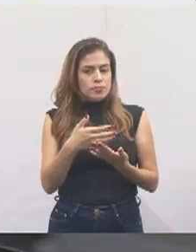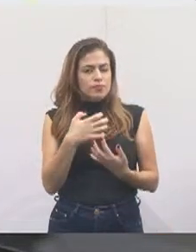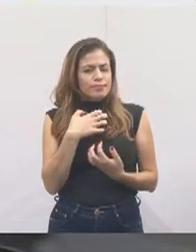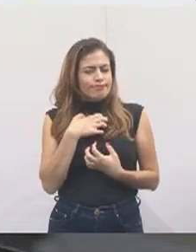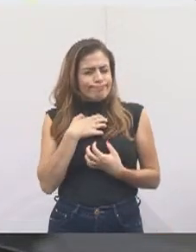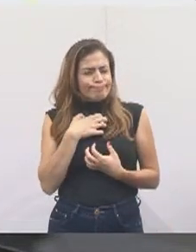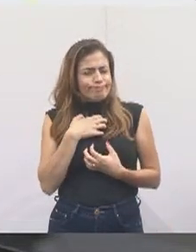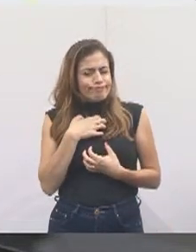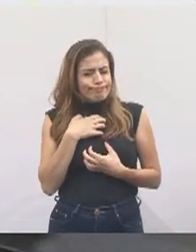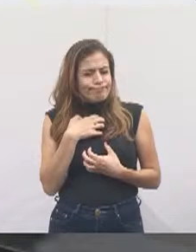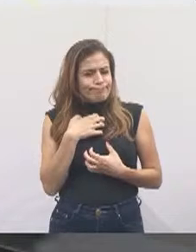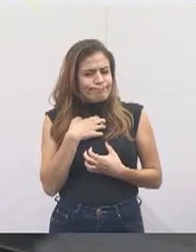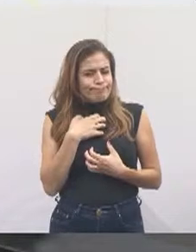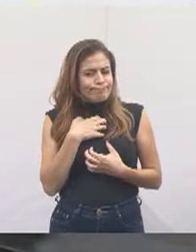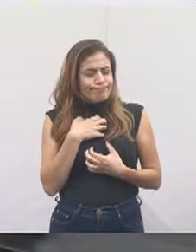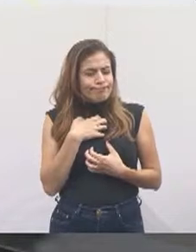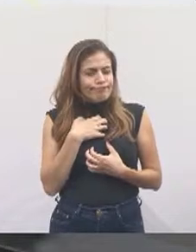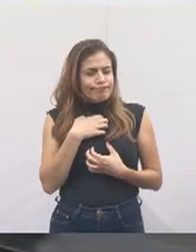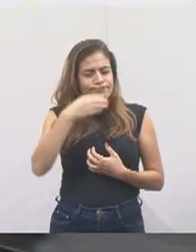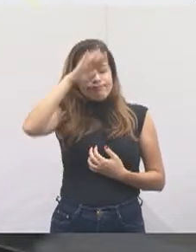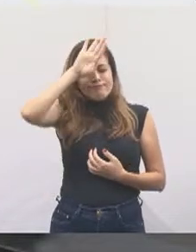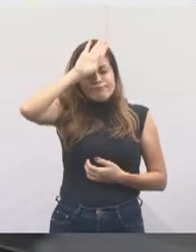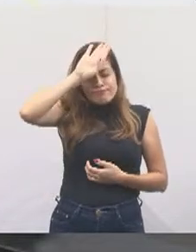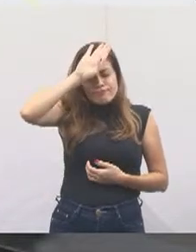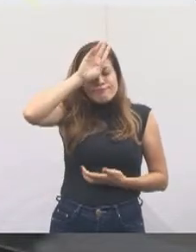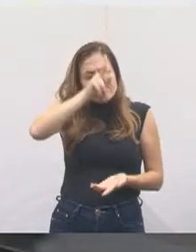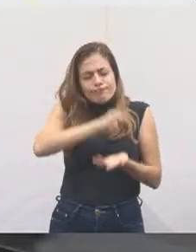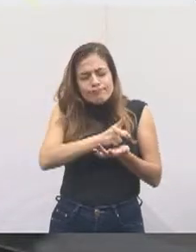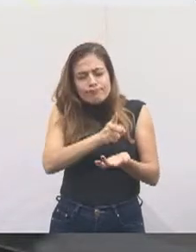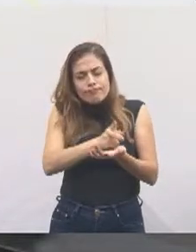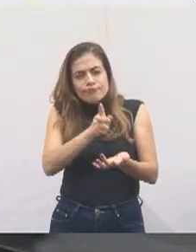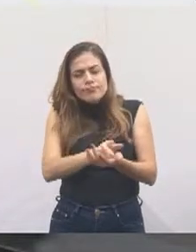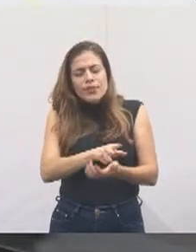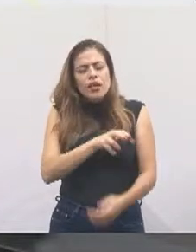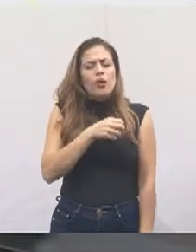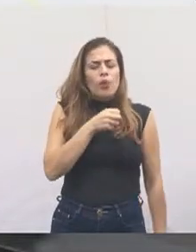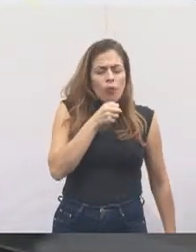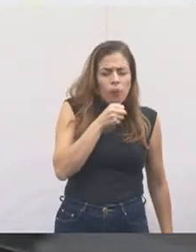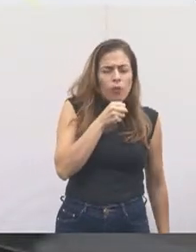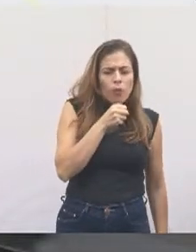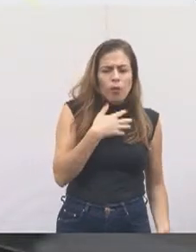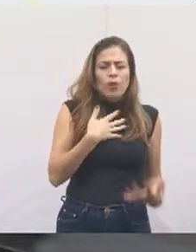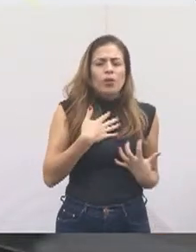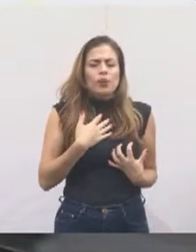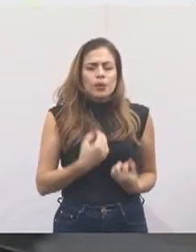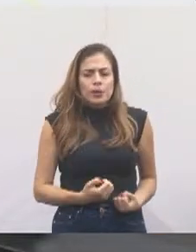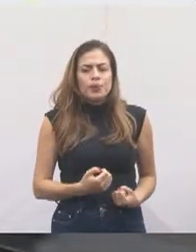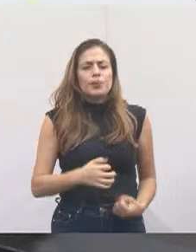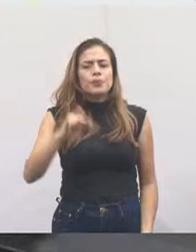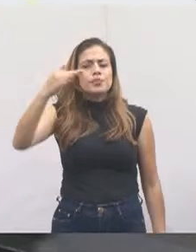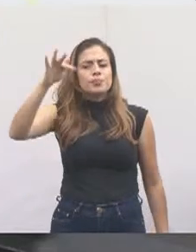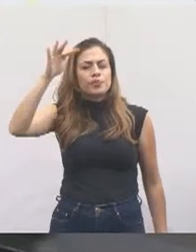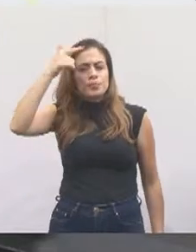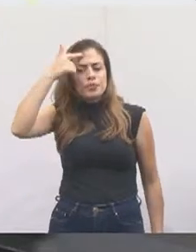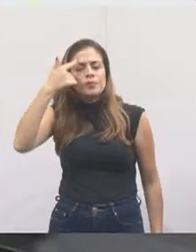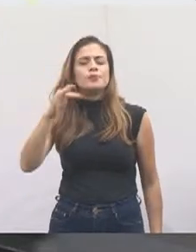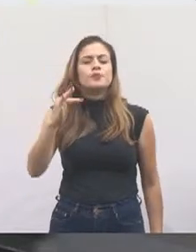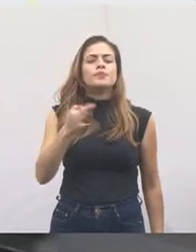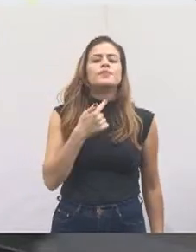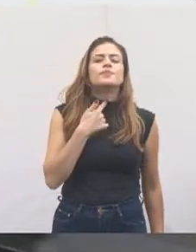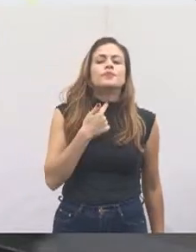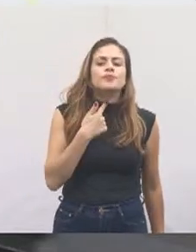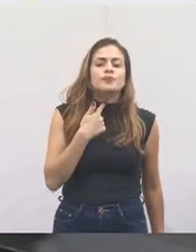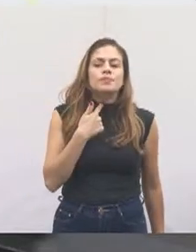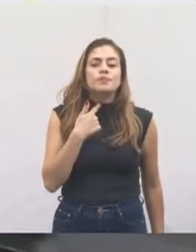sintomas sintomas febre persistente tosse cansaço dor de cabeça e dor na garganta Vale